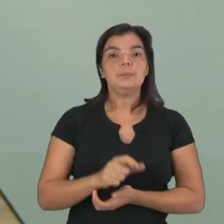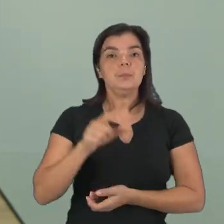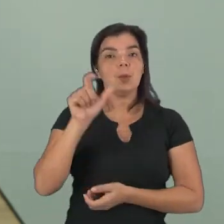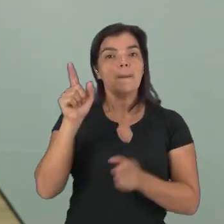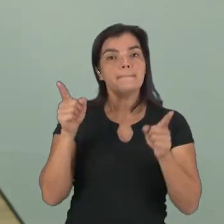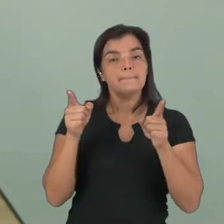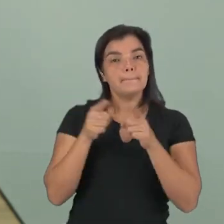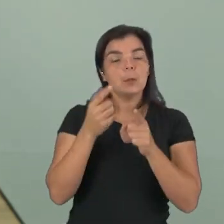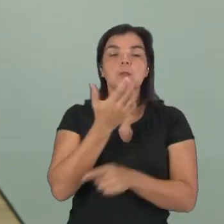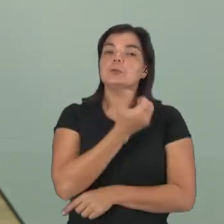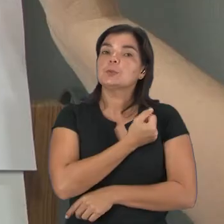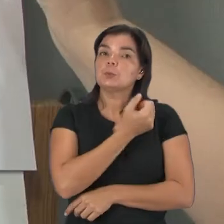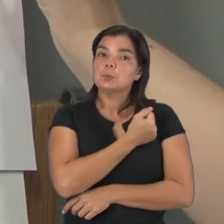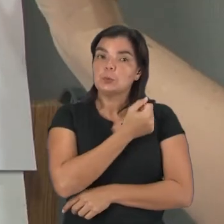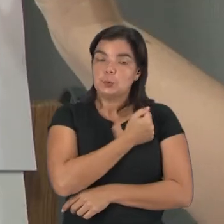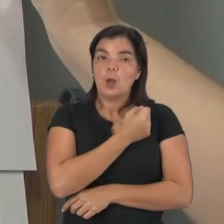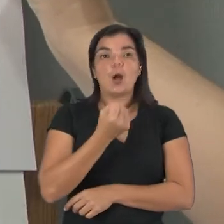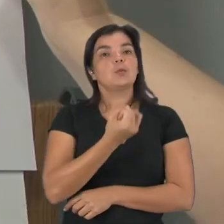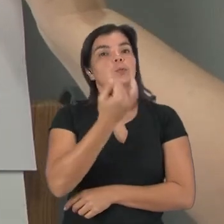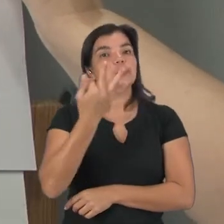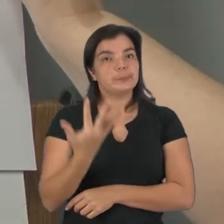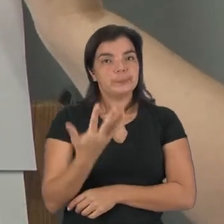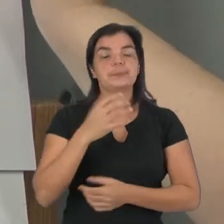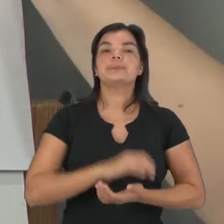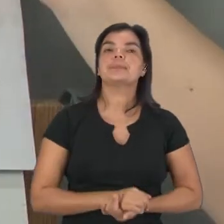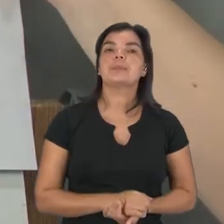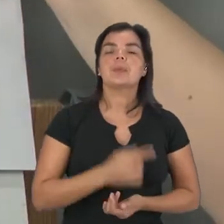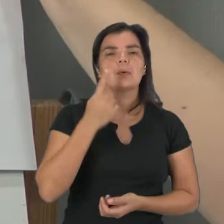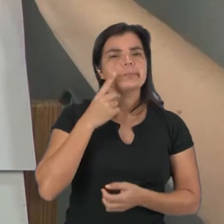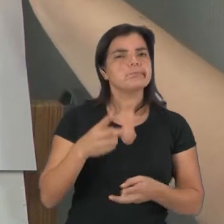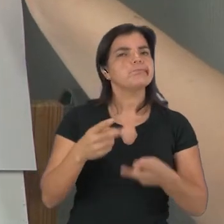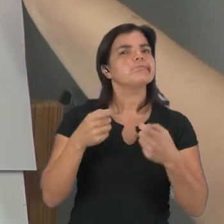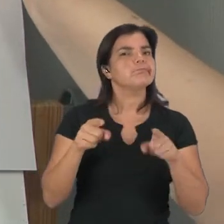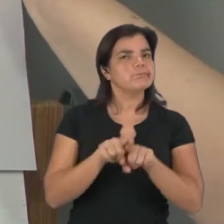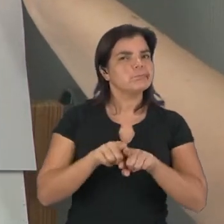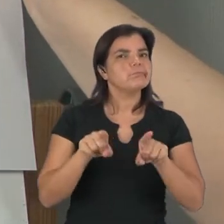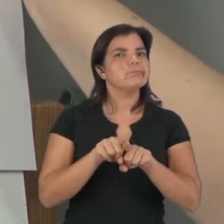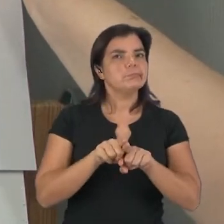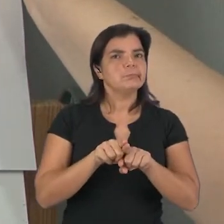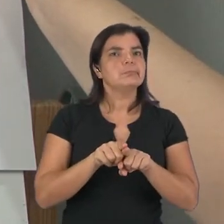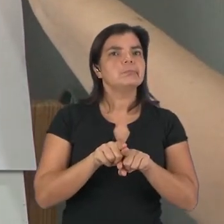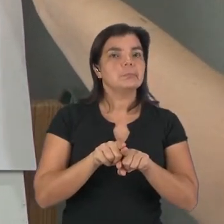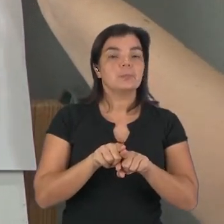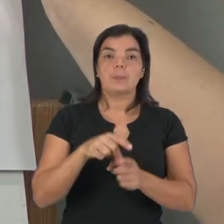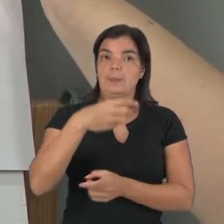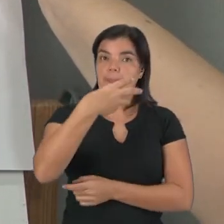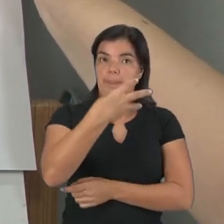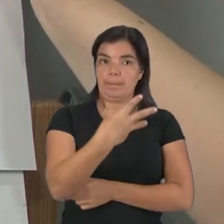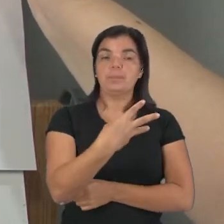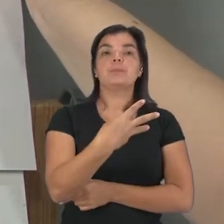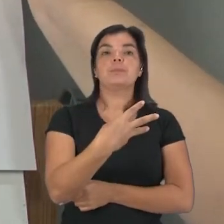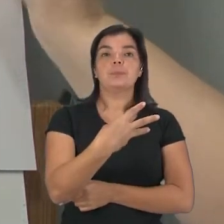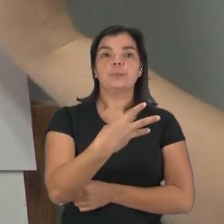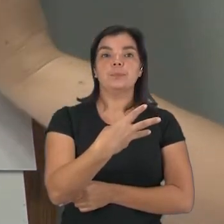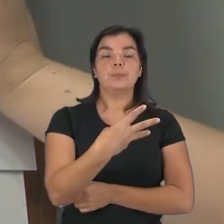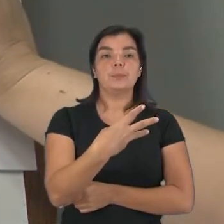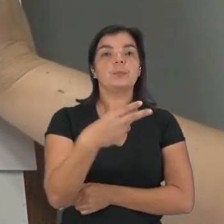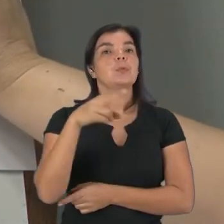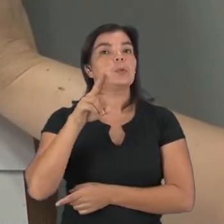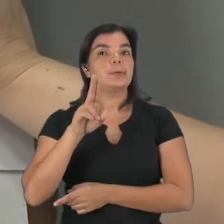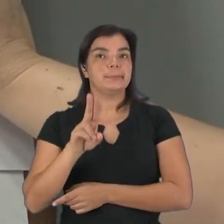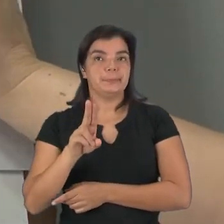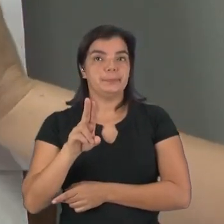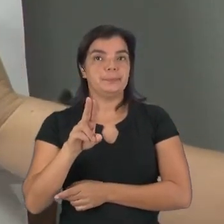menor número em relação à quantidade. Percebam aqui que nós temos aqui, ó, 3